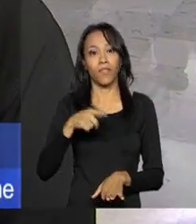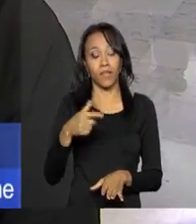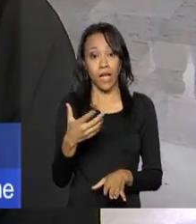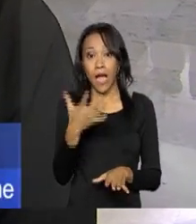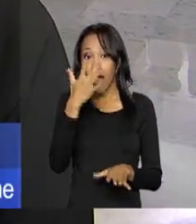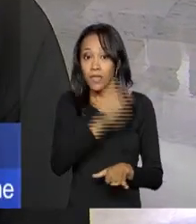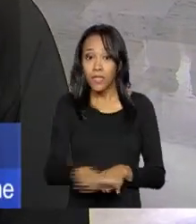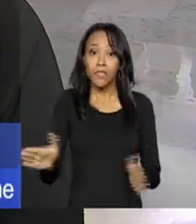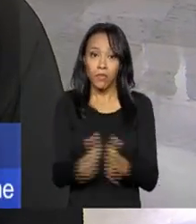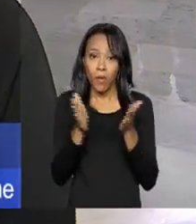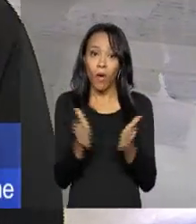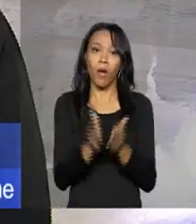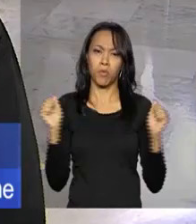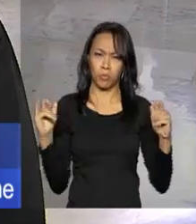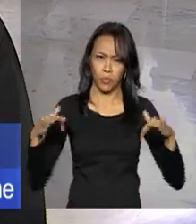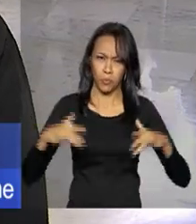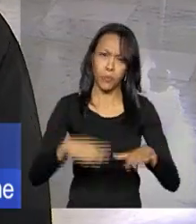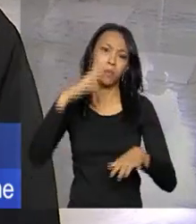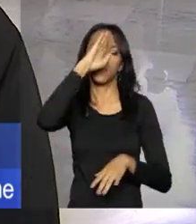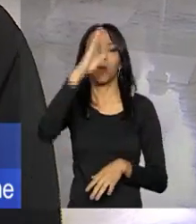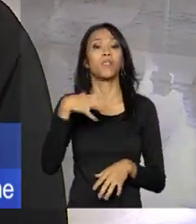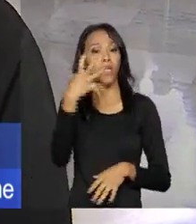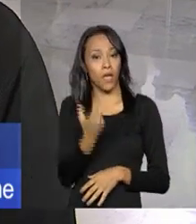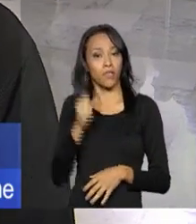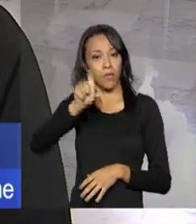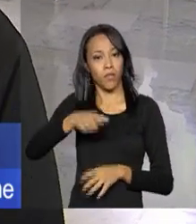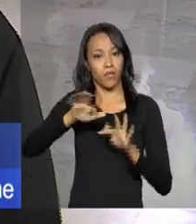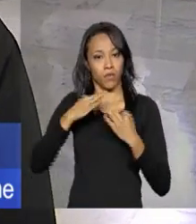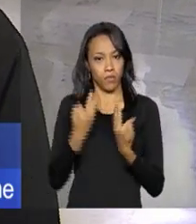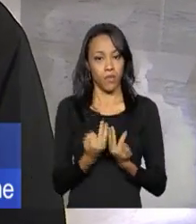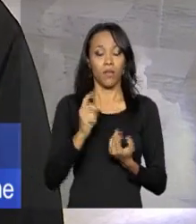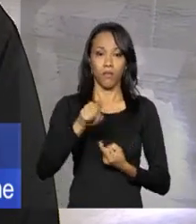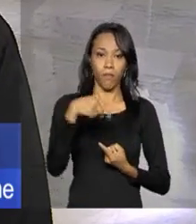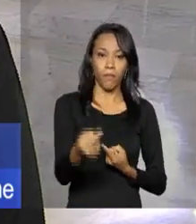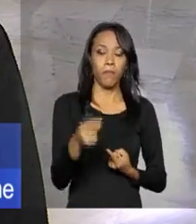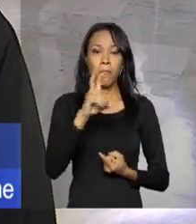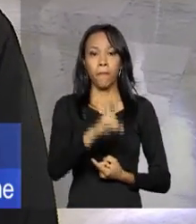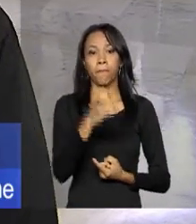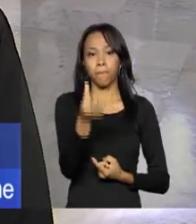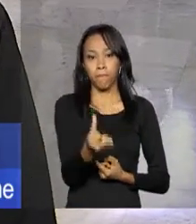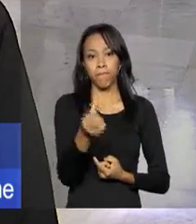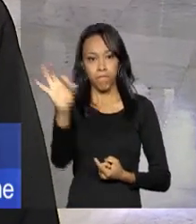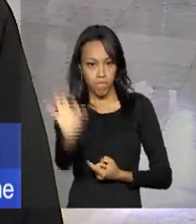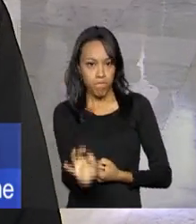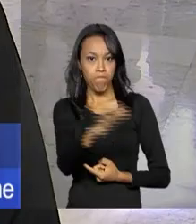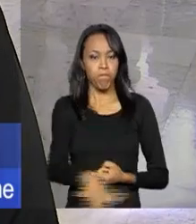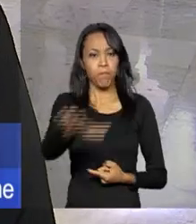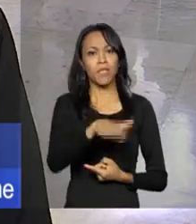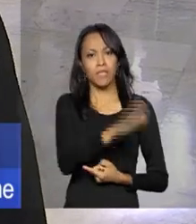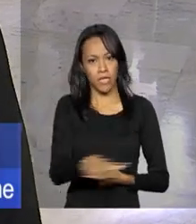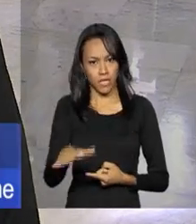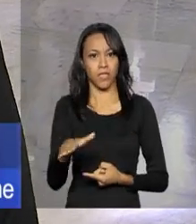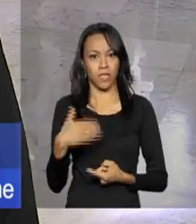crianças pobres né Principalmente do Bolsa Família nos últimos 4 anos Aumentou 56% a as crianças do